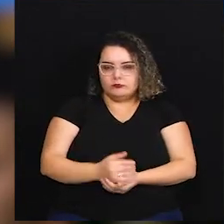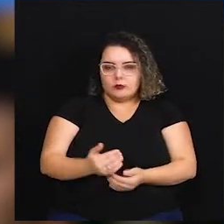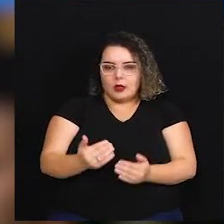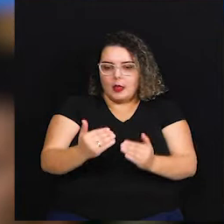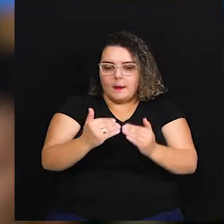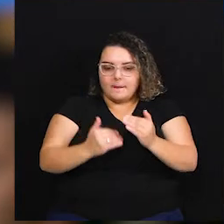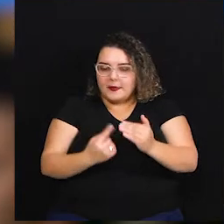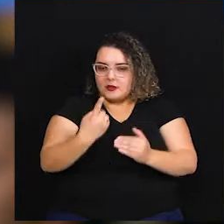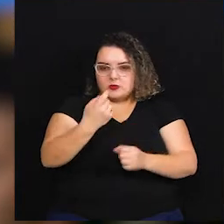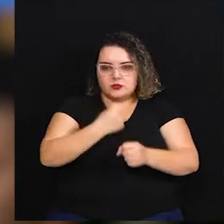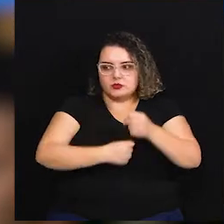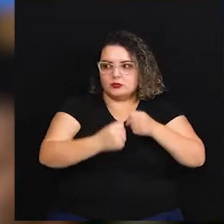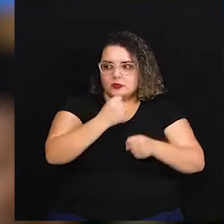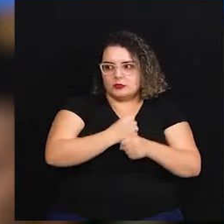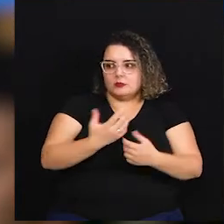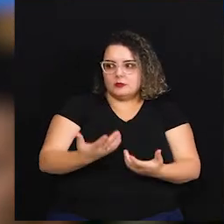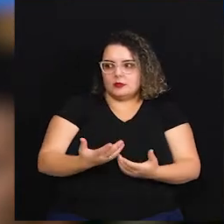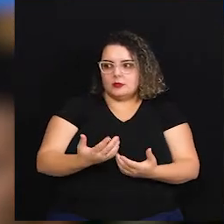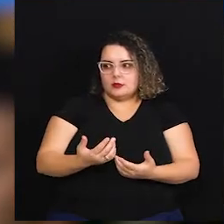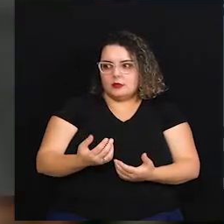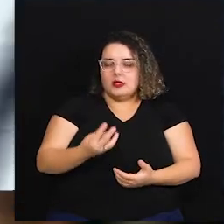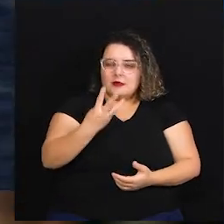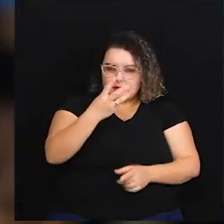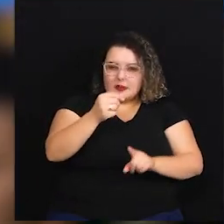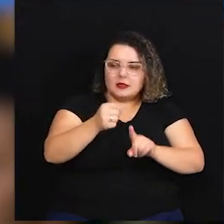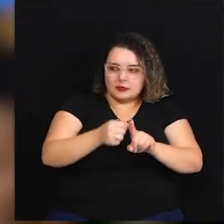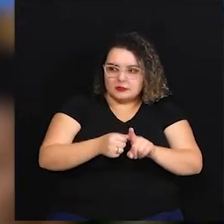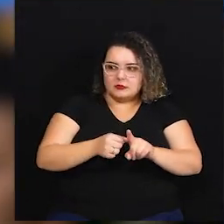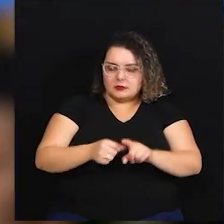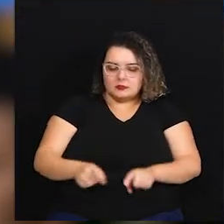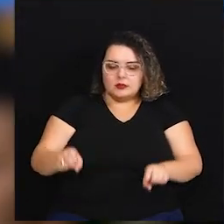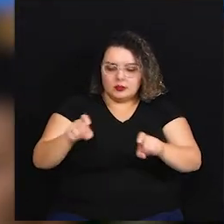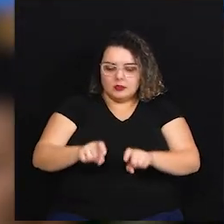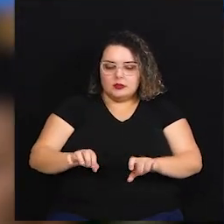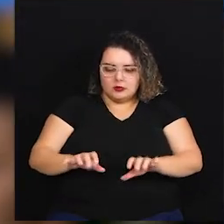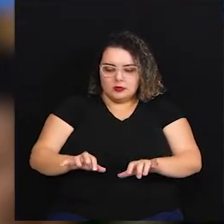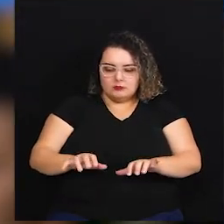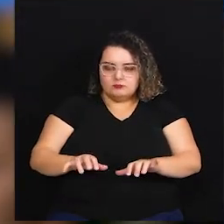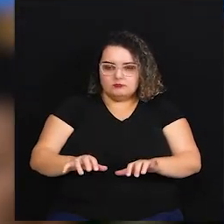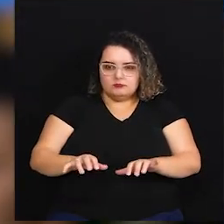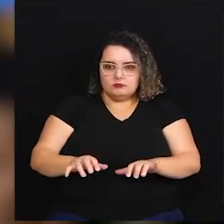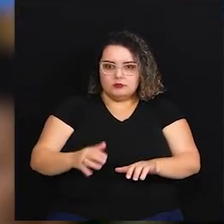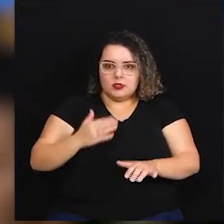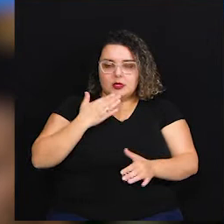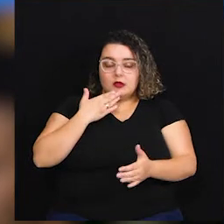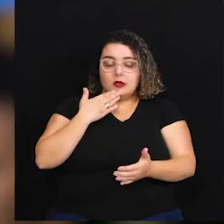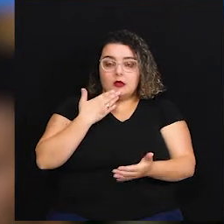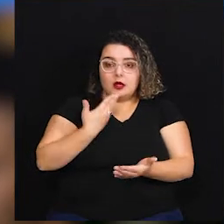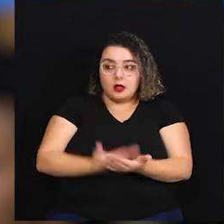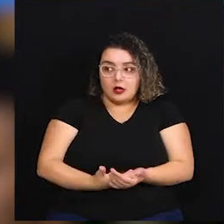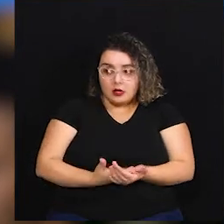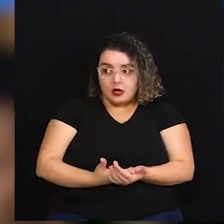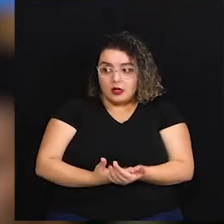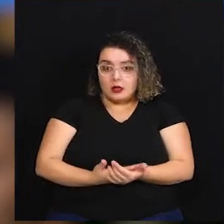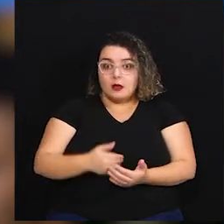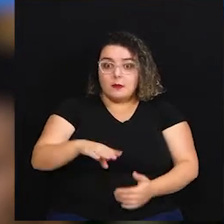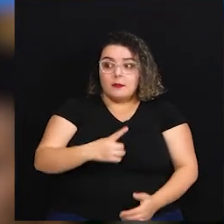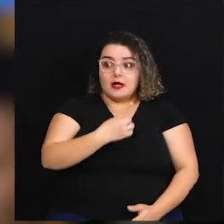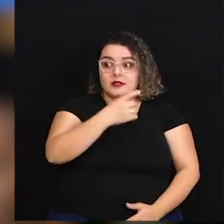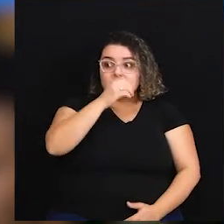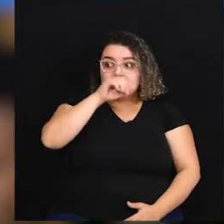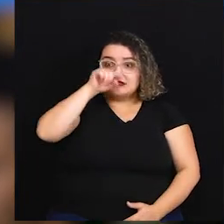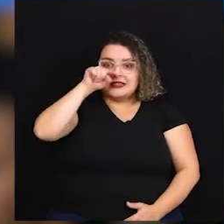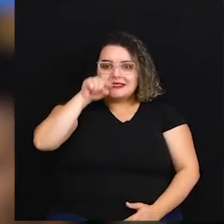de menos de um ano, né, coisa de 3 meses exato, que eu liguei o computador dele e me surpreendo